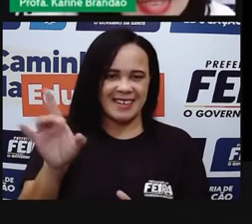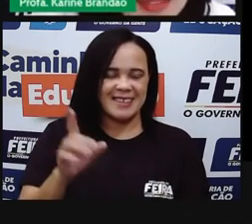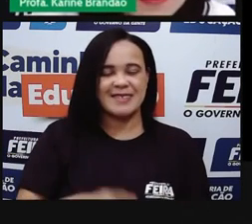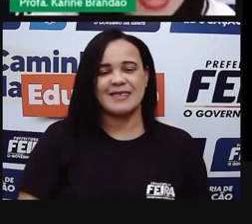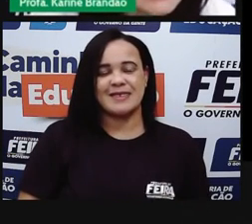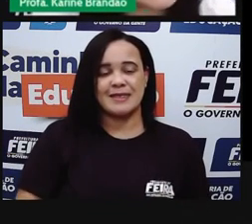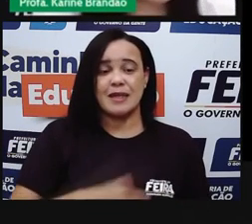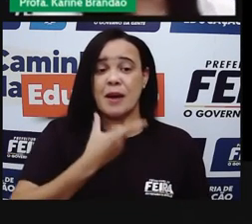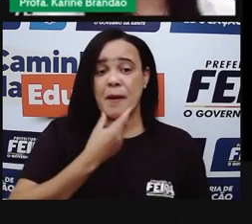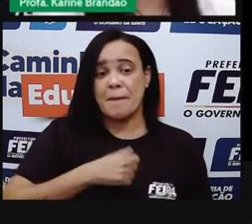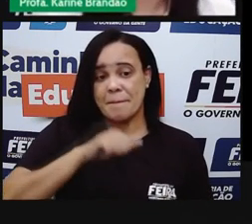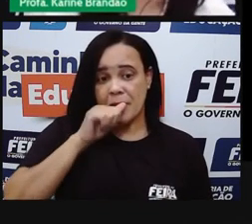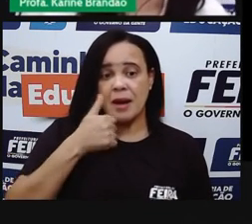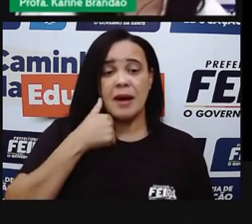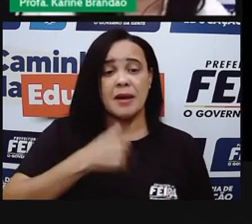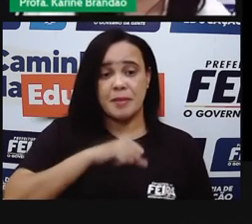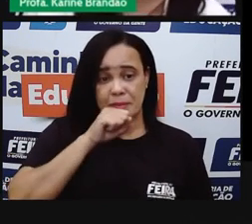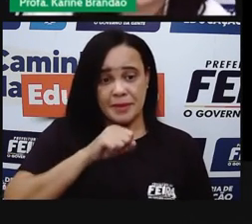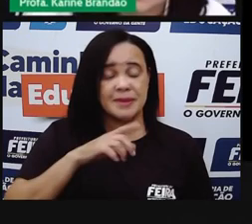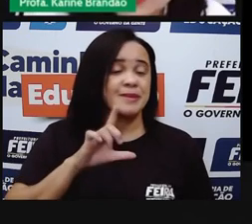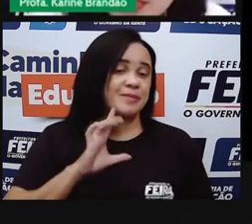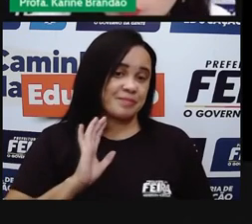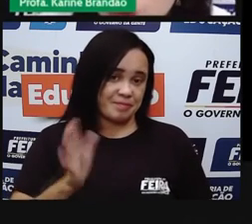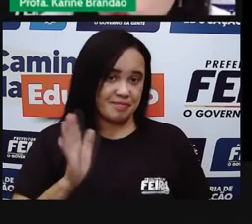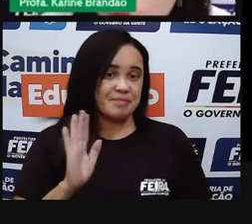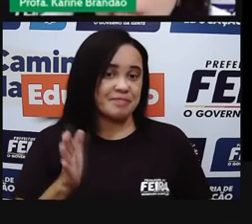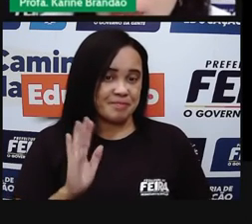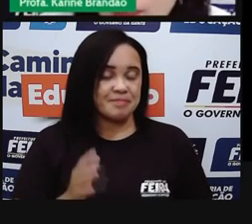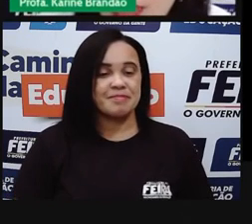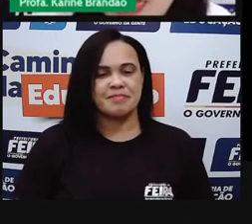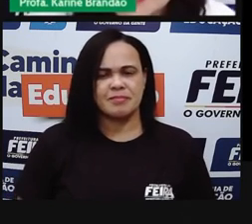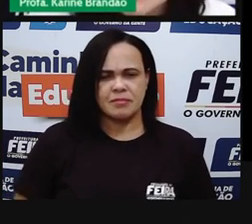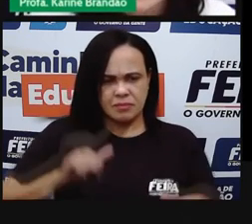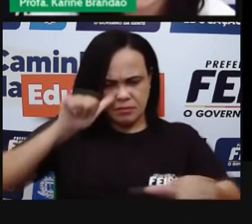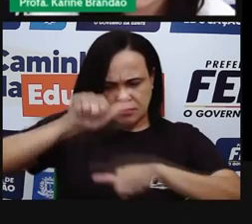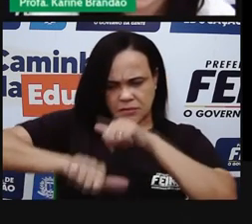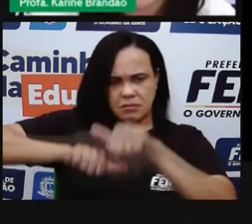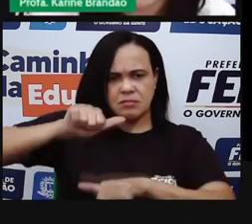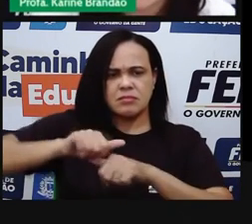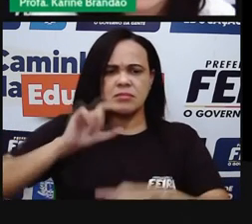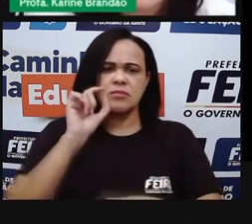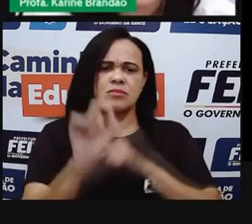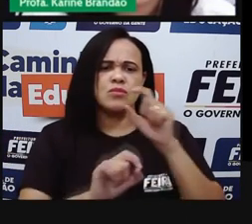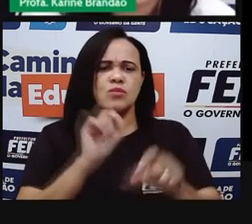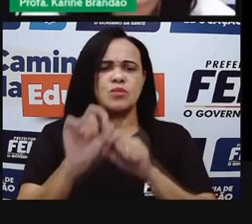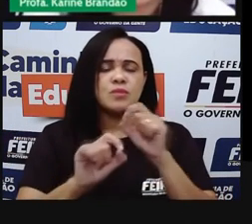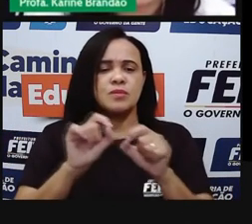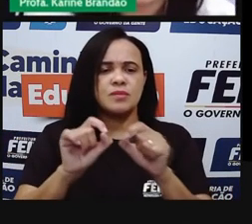a Lisa? A Lisa é menina. Opa, mudou aqui alguma coisa. Tem como